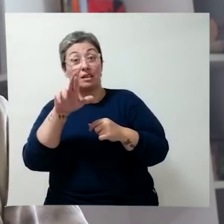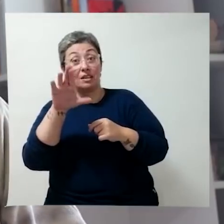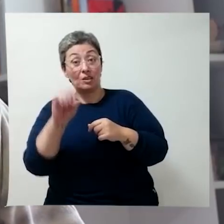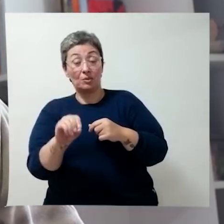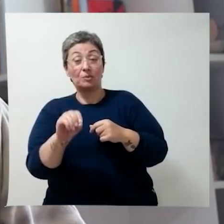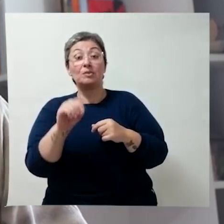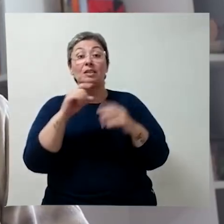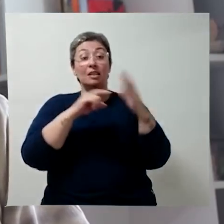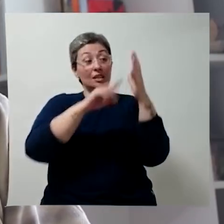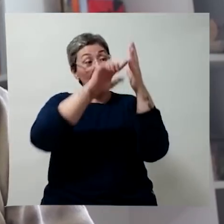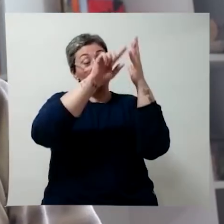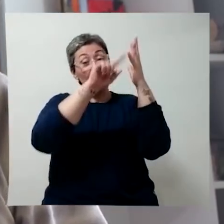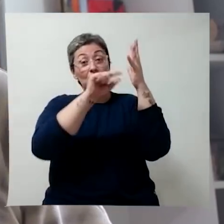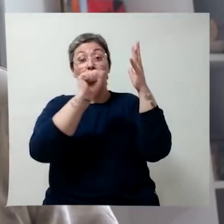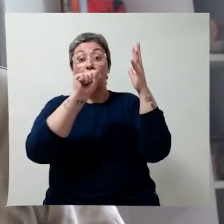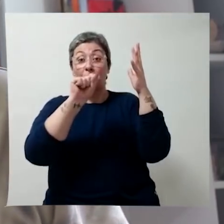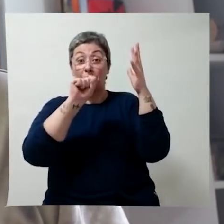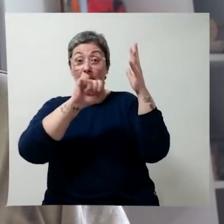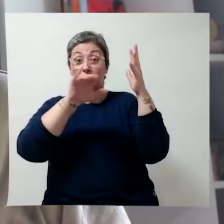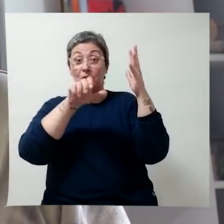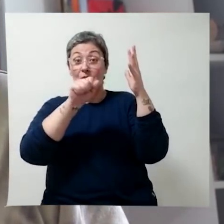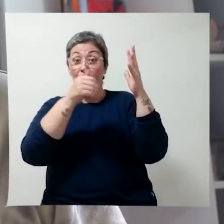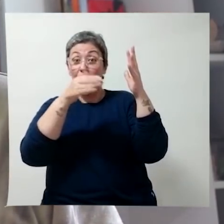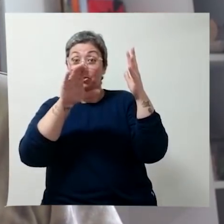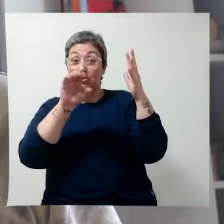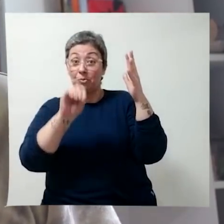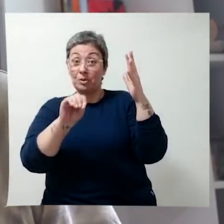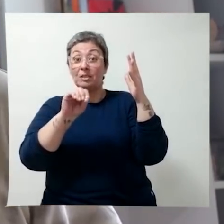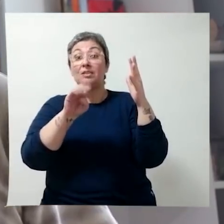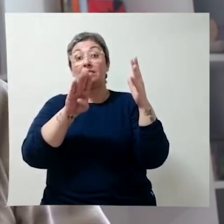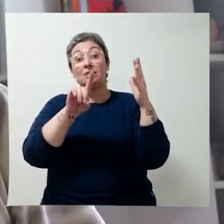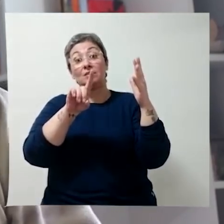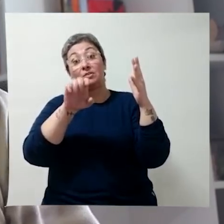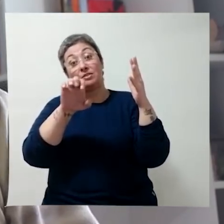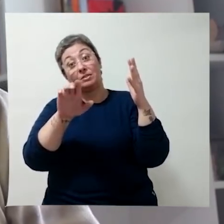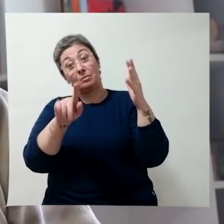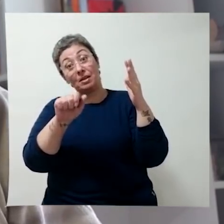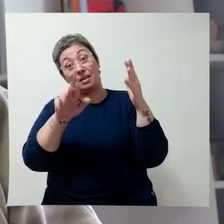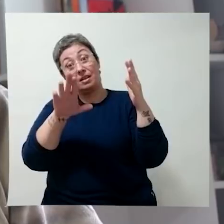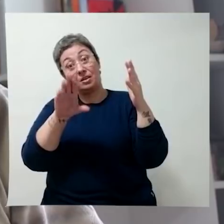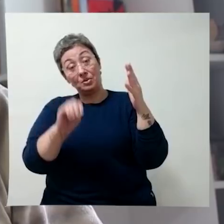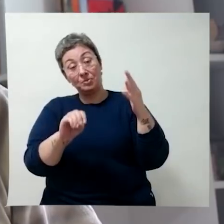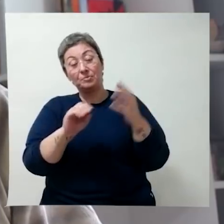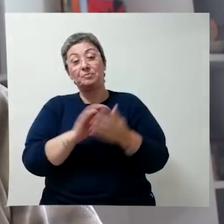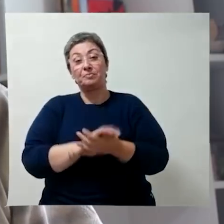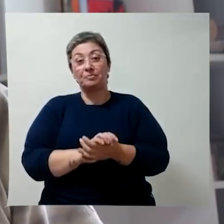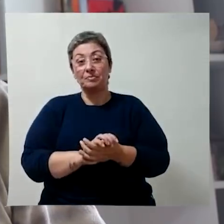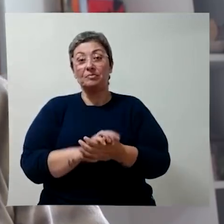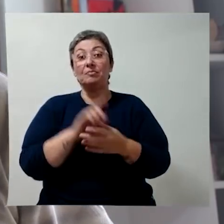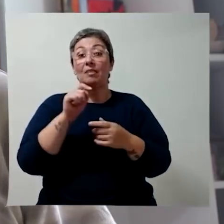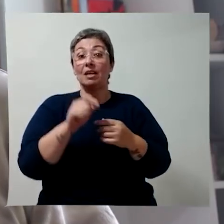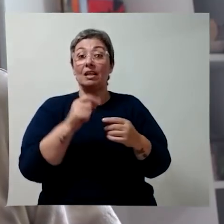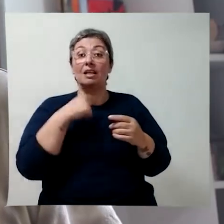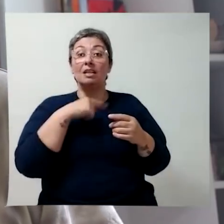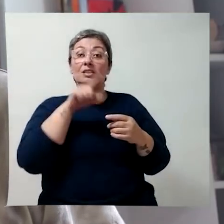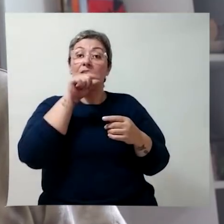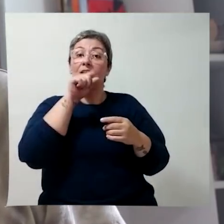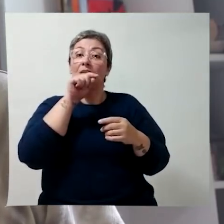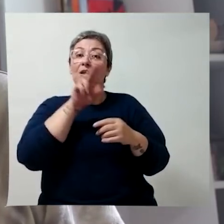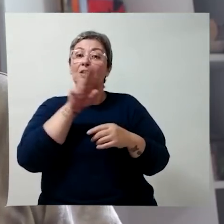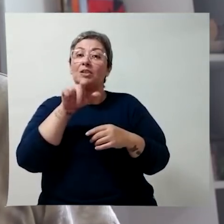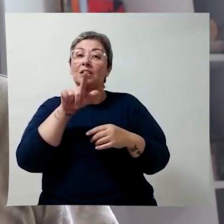João de Barro. Pode ser do João, João de Barro. Sabe